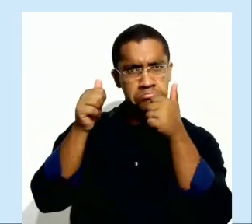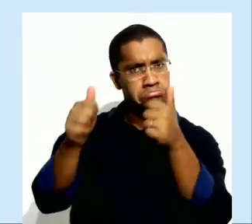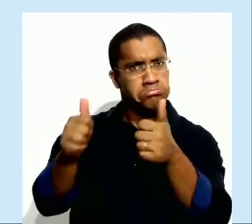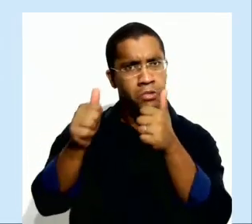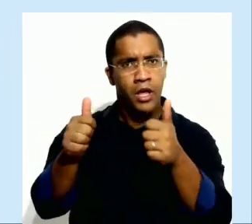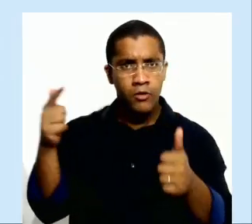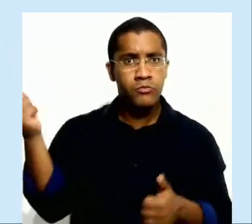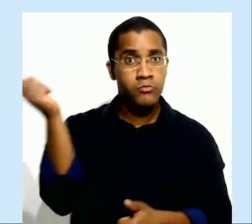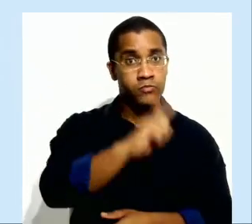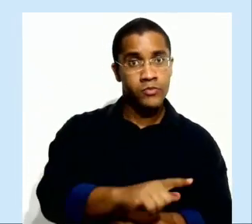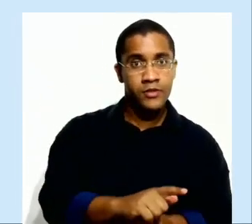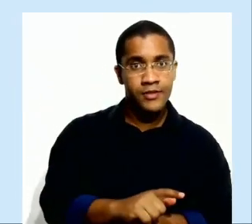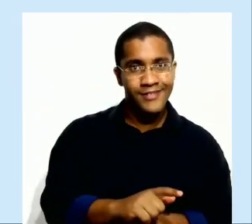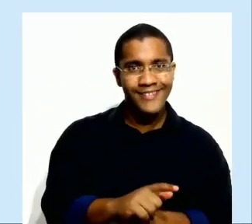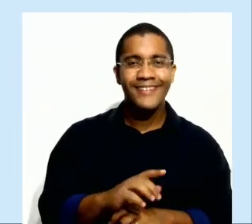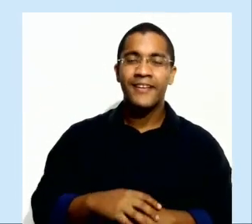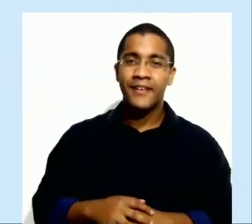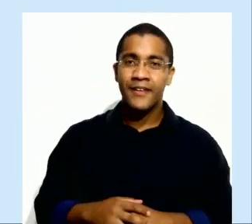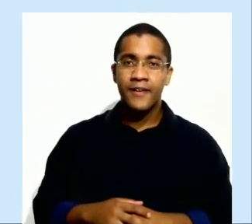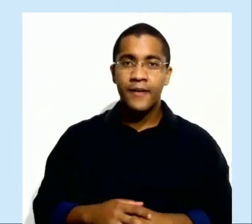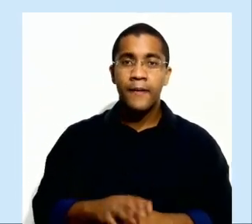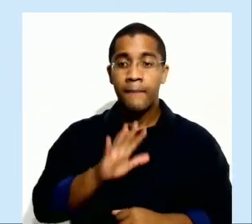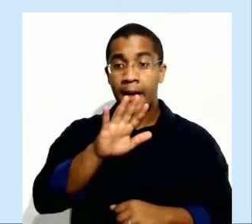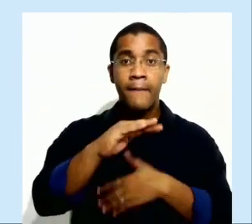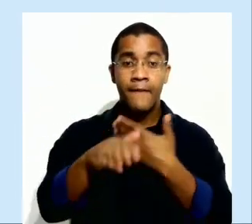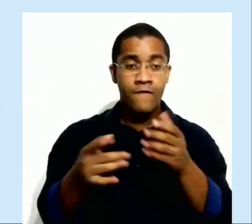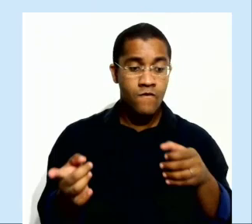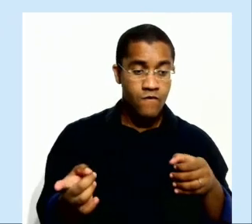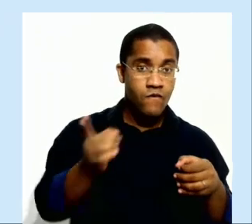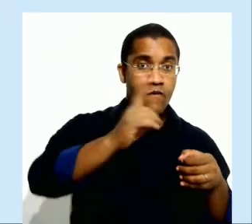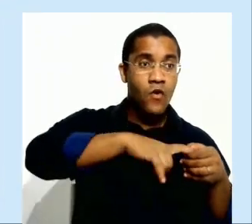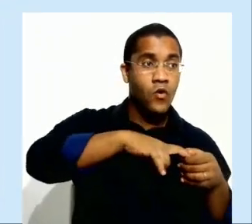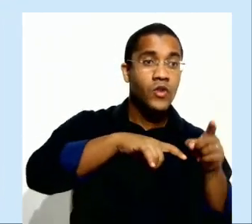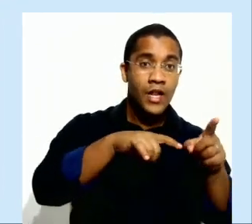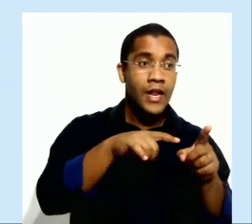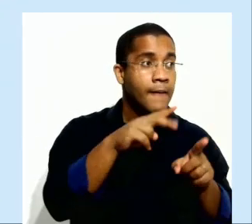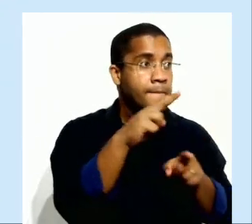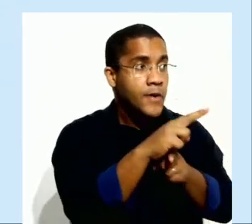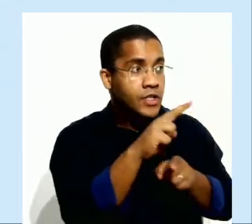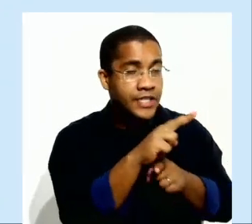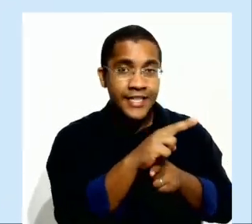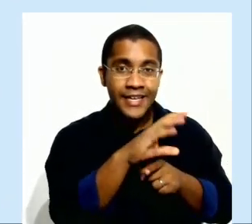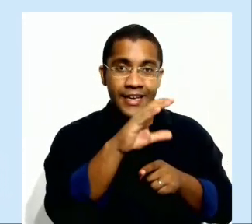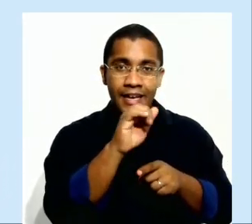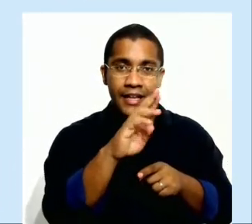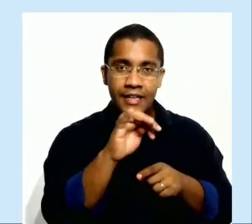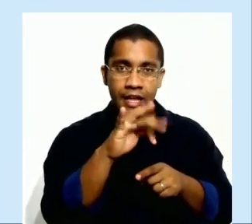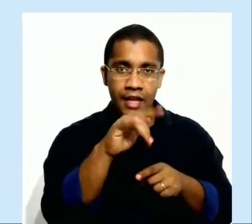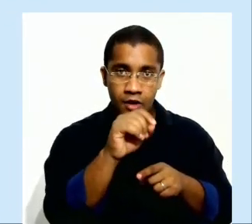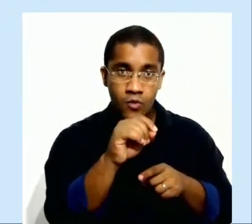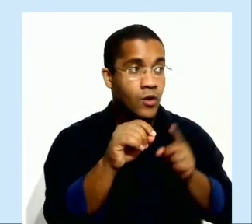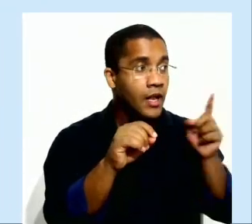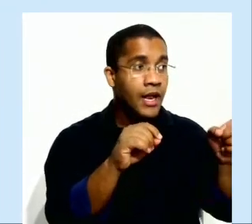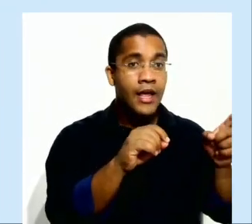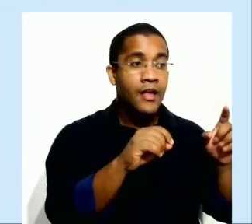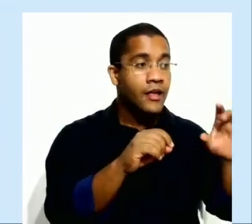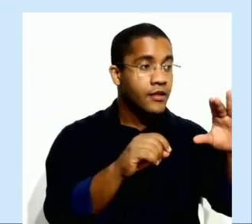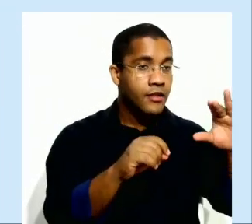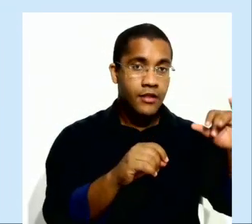com sua tropa, com seus elefantes, e ao retornar para defender Cartago, Cipião, o africano,